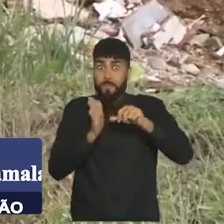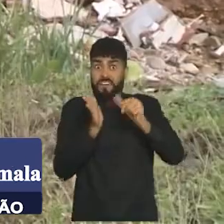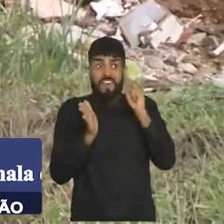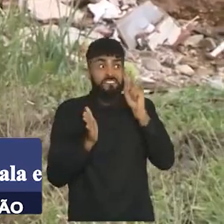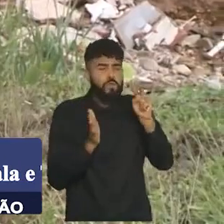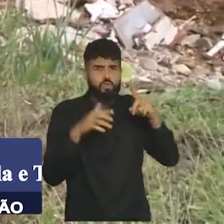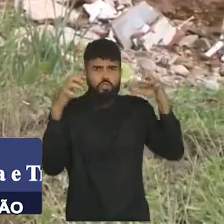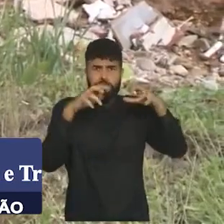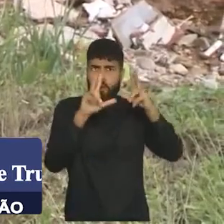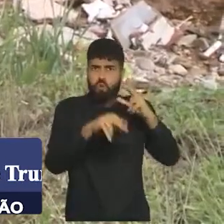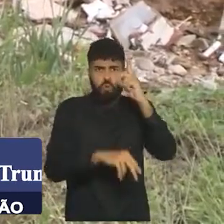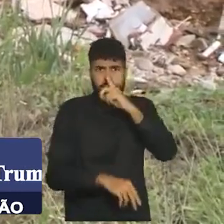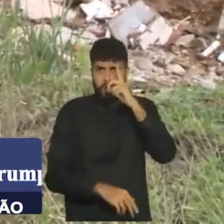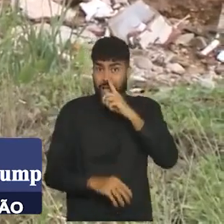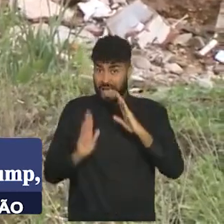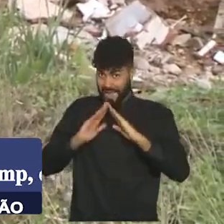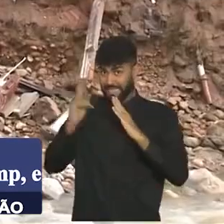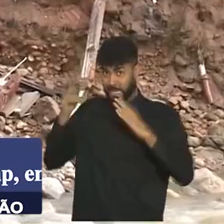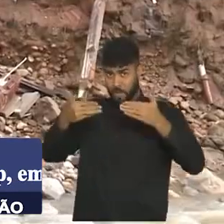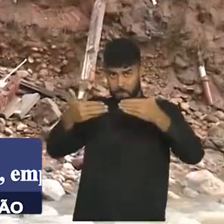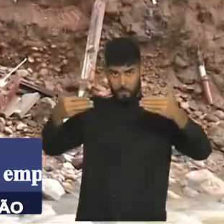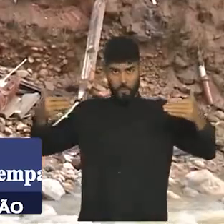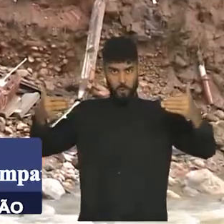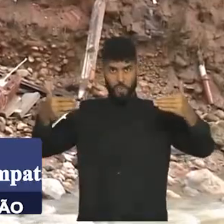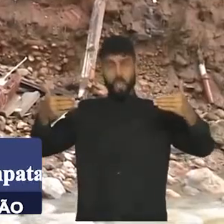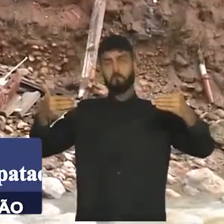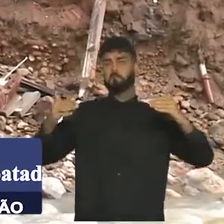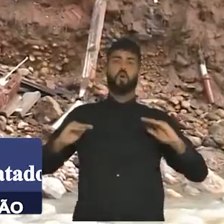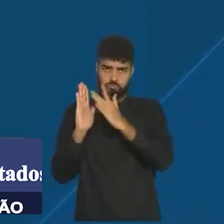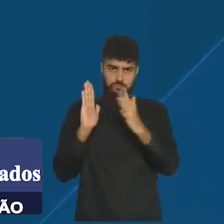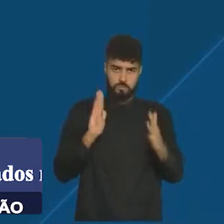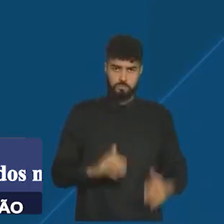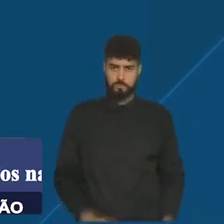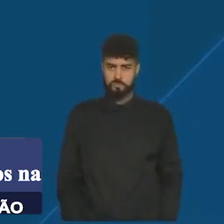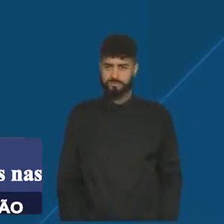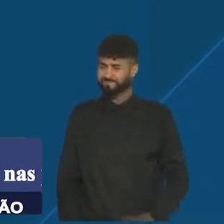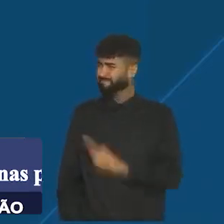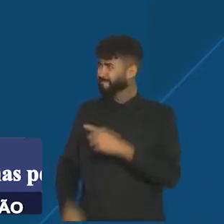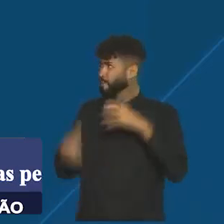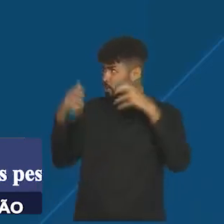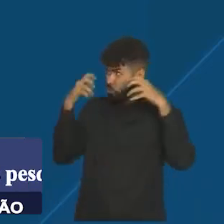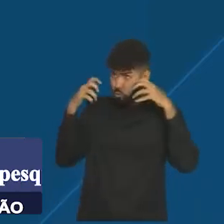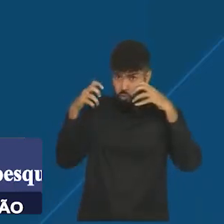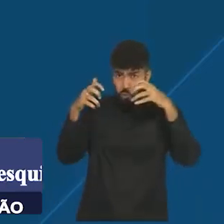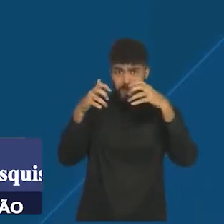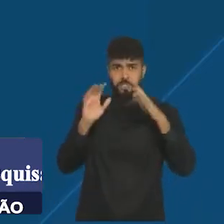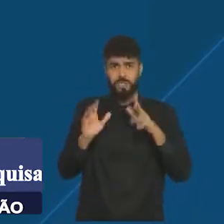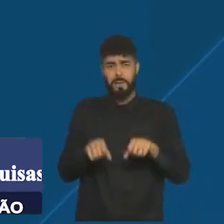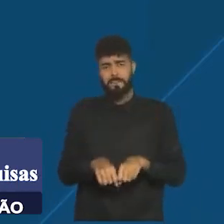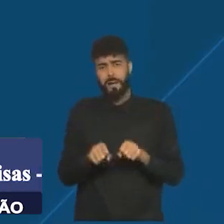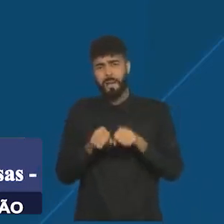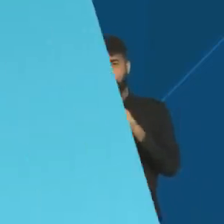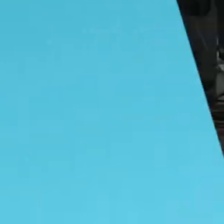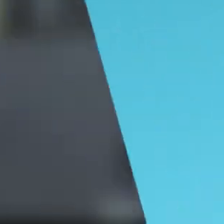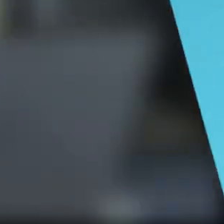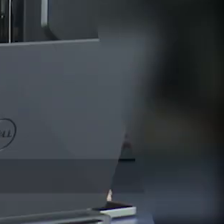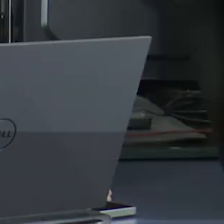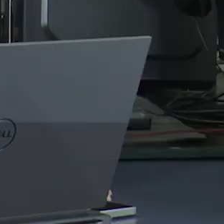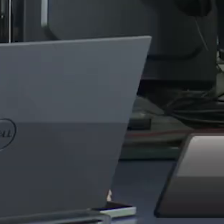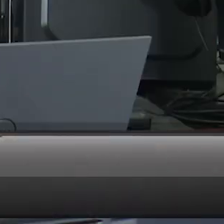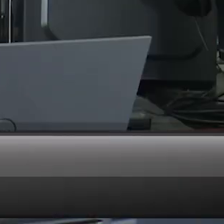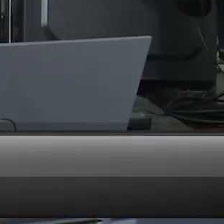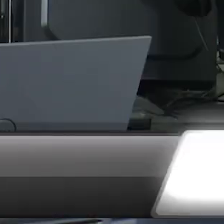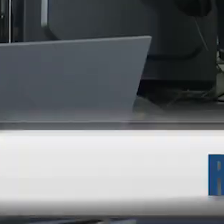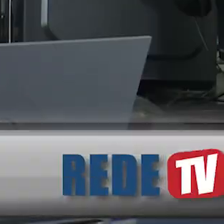materiais de construção mobiliário e eletrodomésticos em lojas físicas de Magé com CNPJ válido